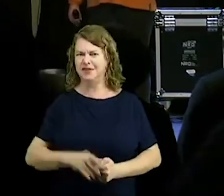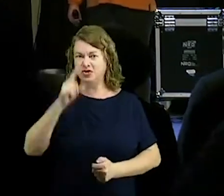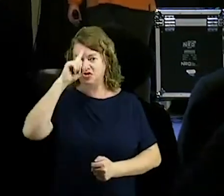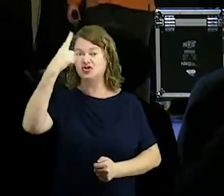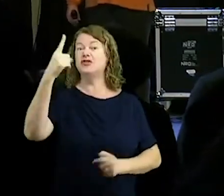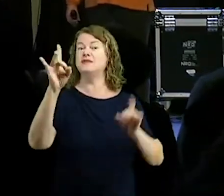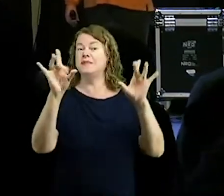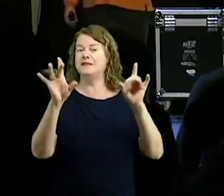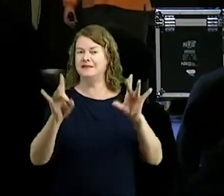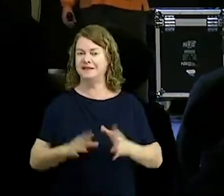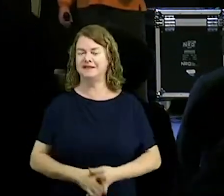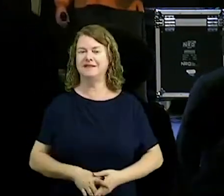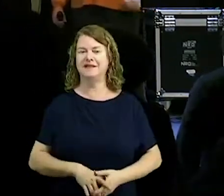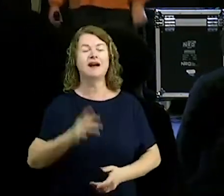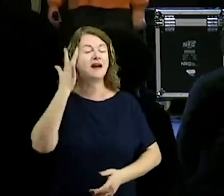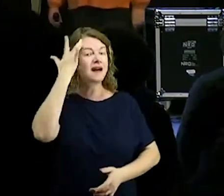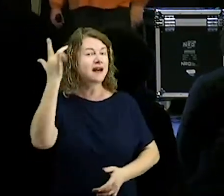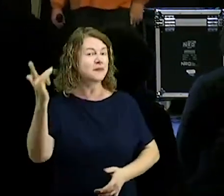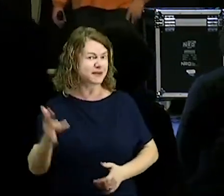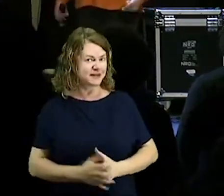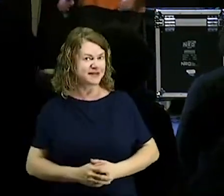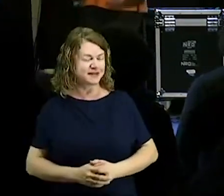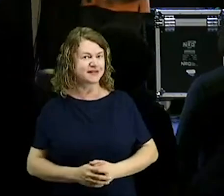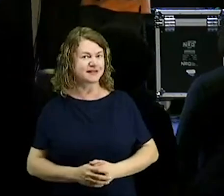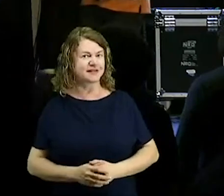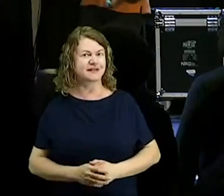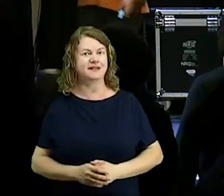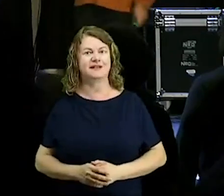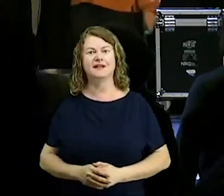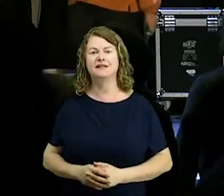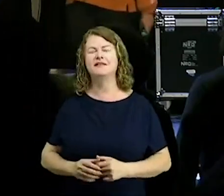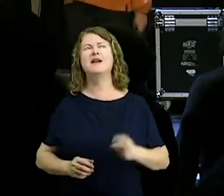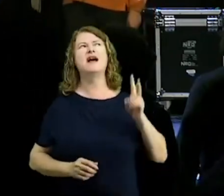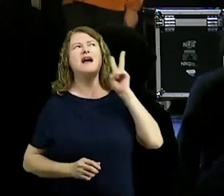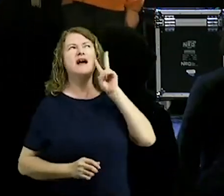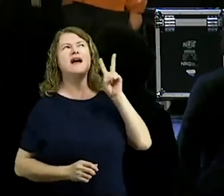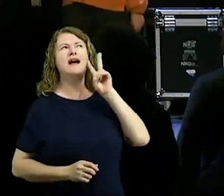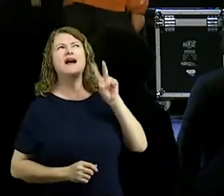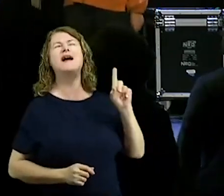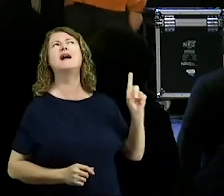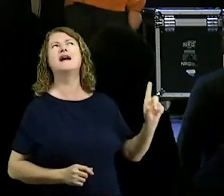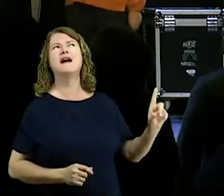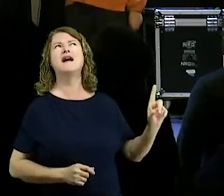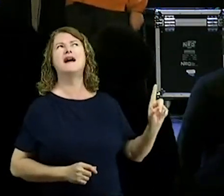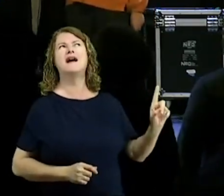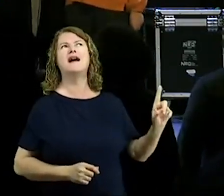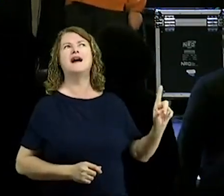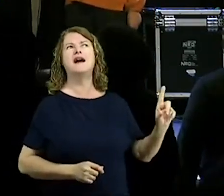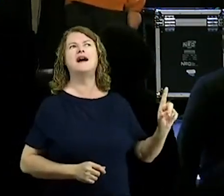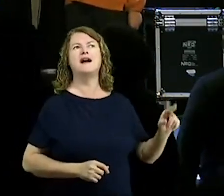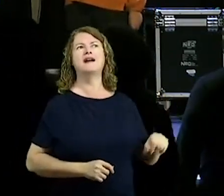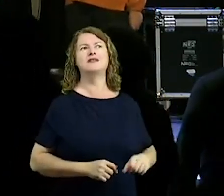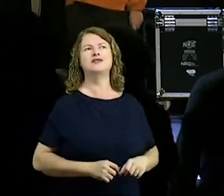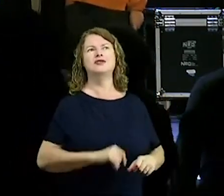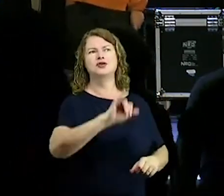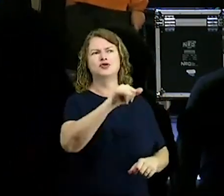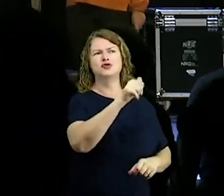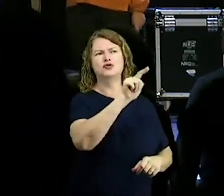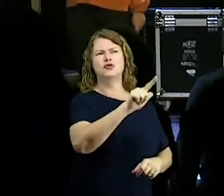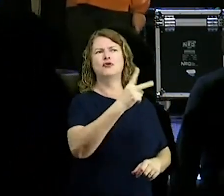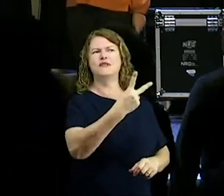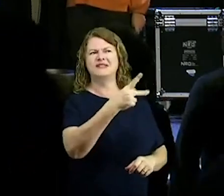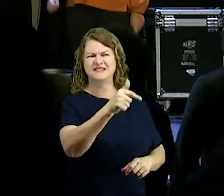Você vai dizer amanhã: nessa data, Deus virou a chave na minha vida. Nessa